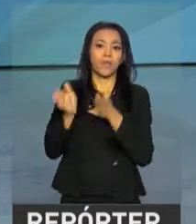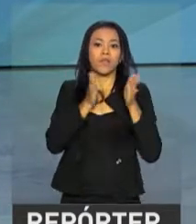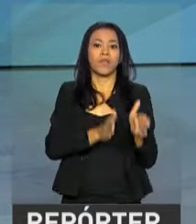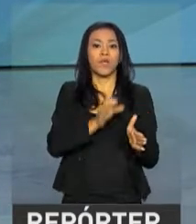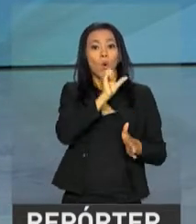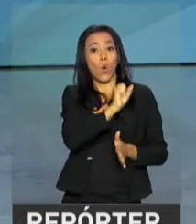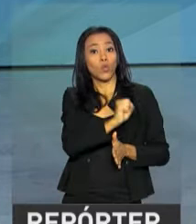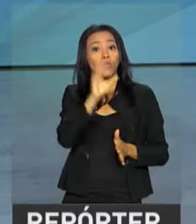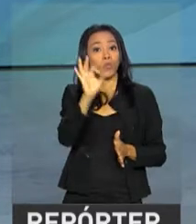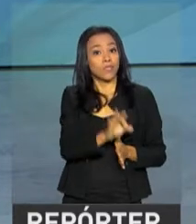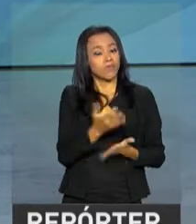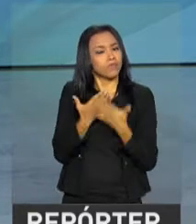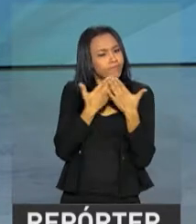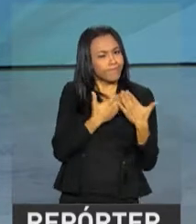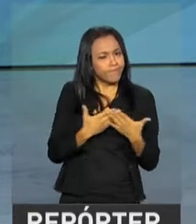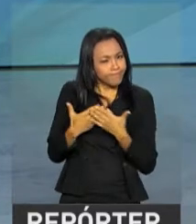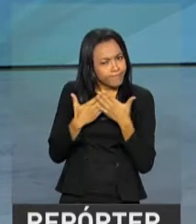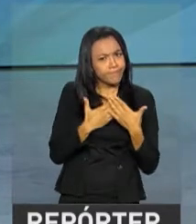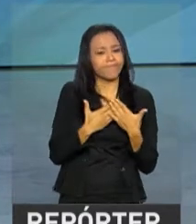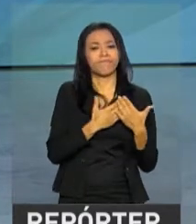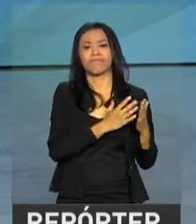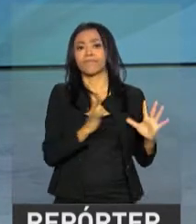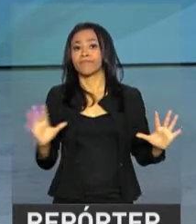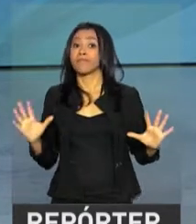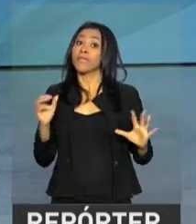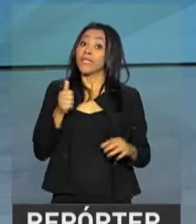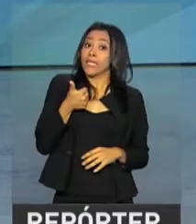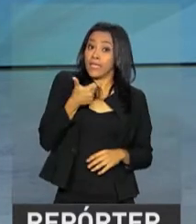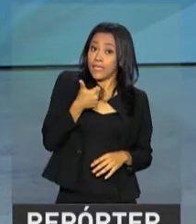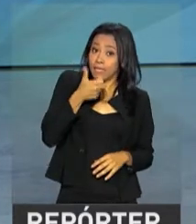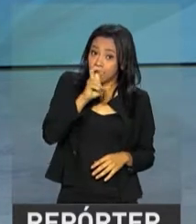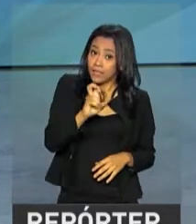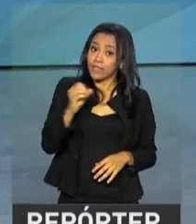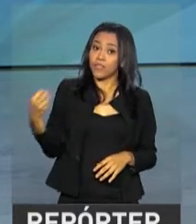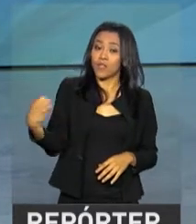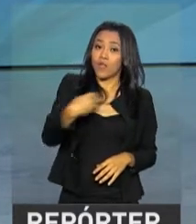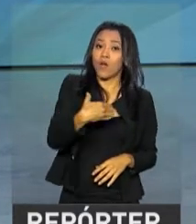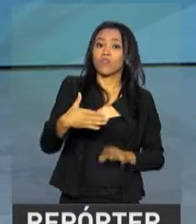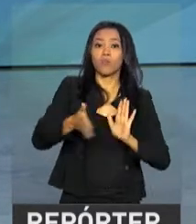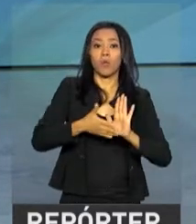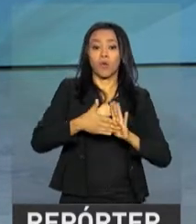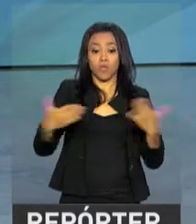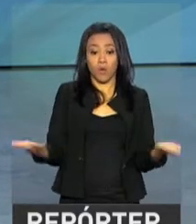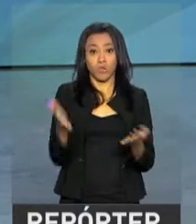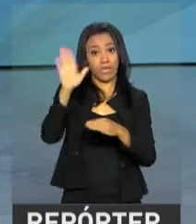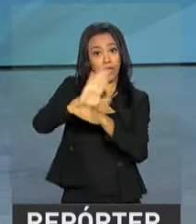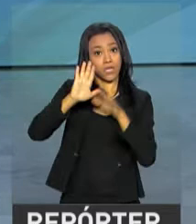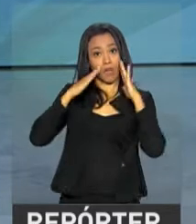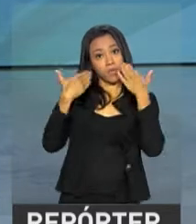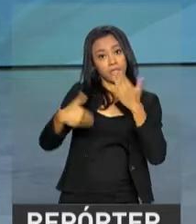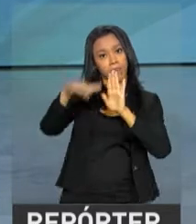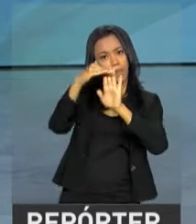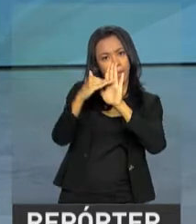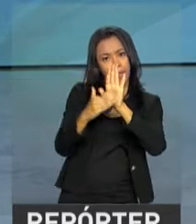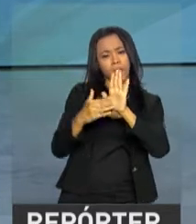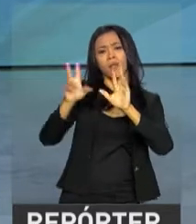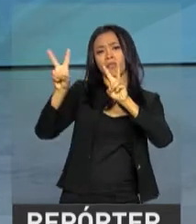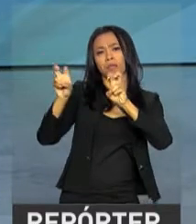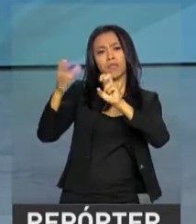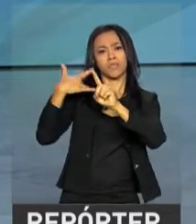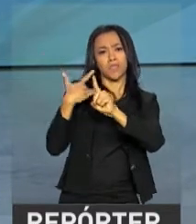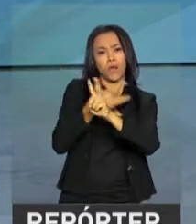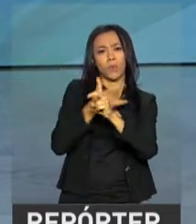estão sendo estudadas. Já entre as 15 novas propostas que serão apresentadas na reunião de hoje à tarde, estão temas ligados à